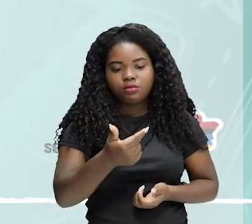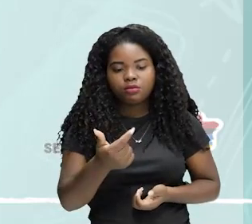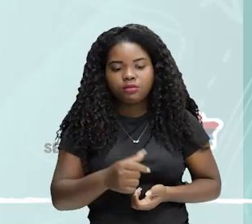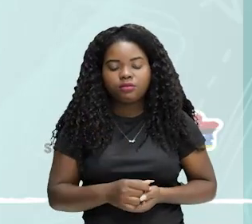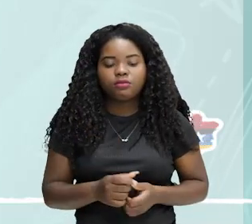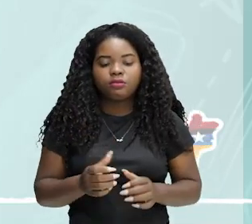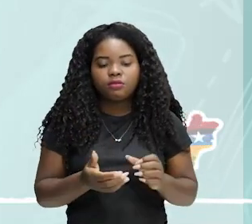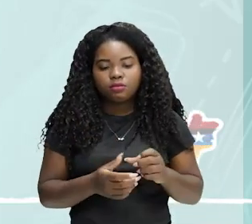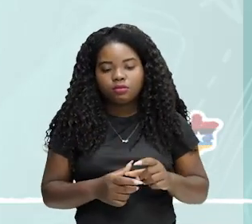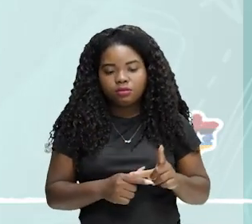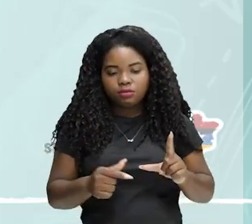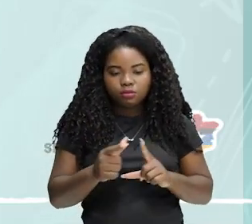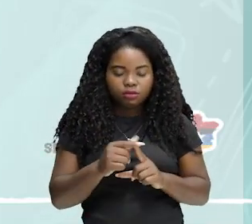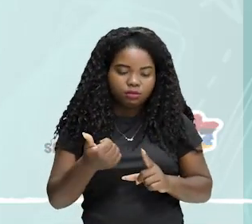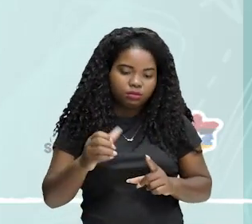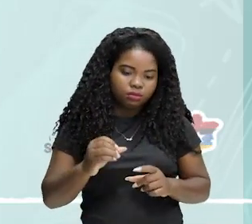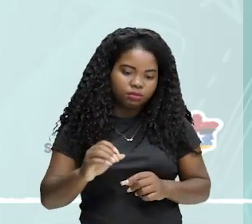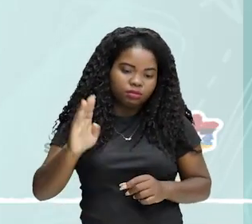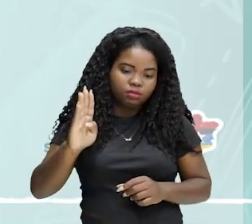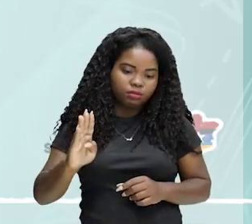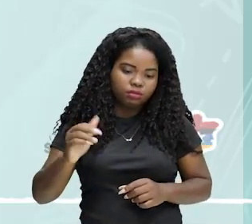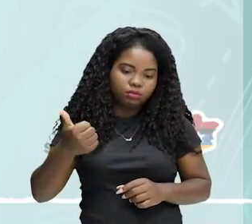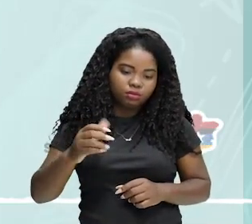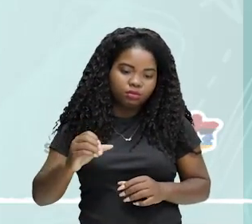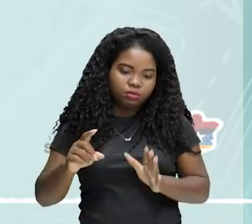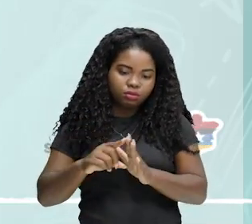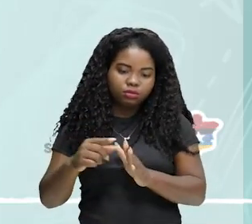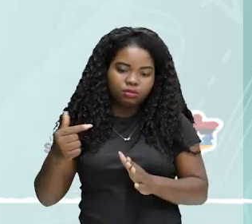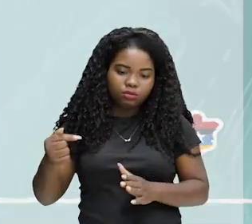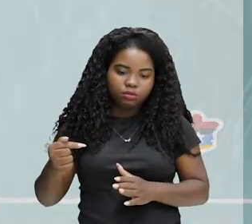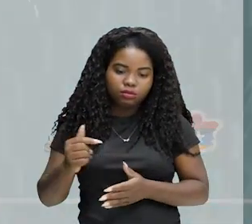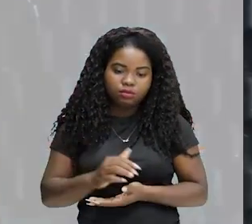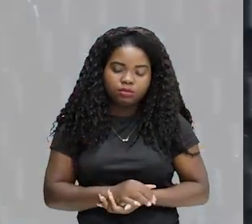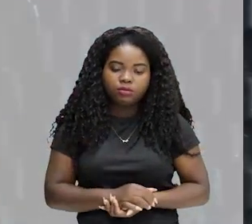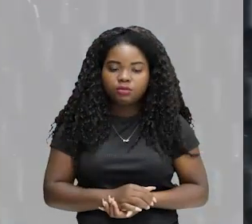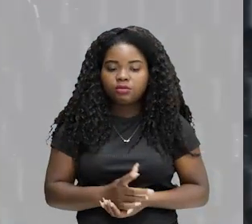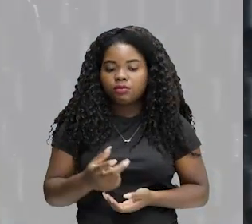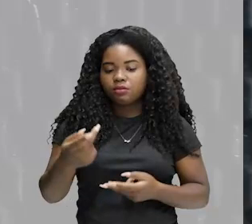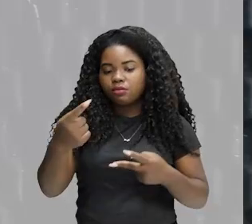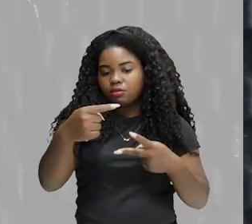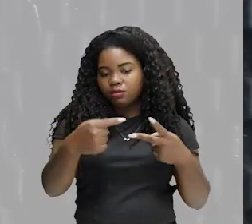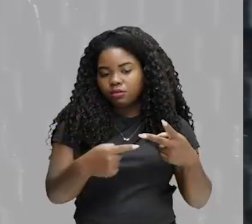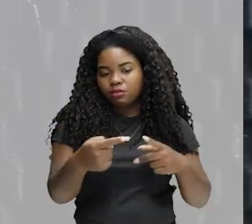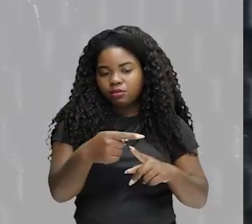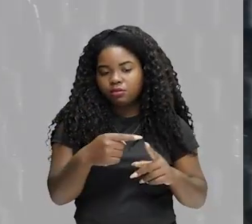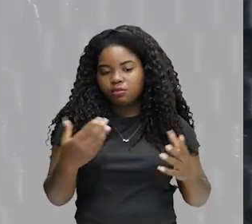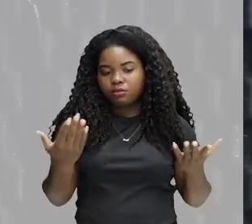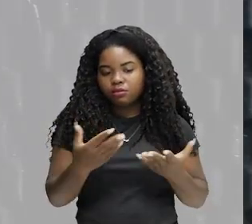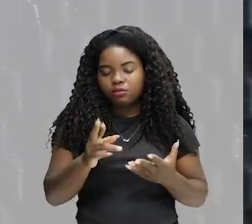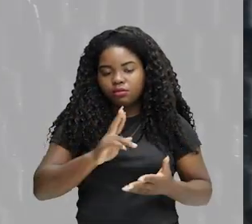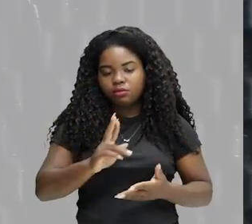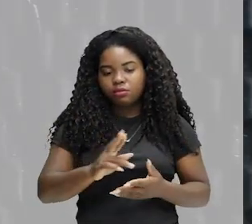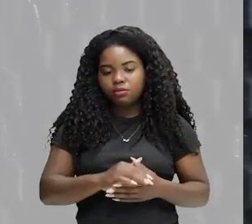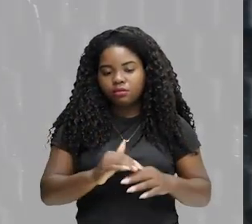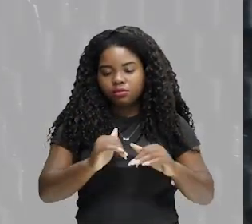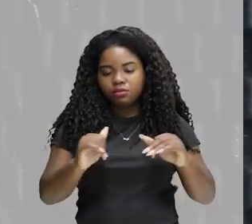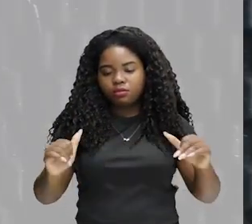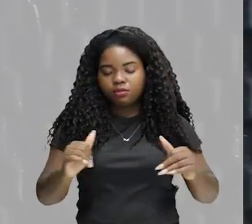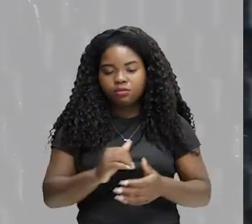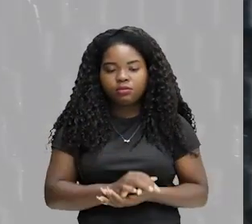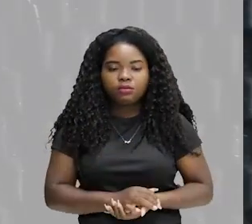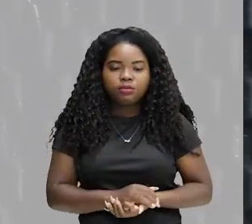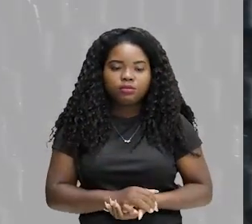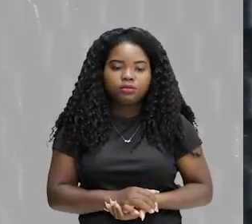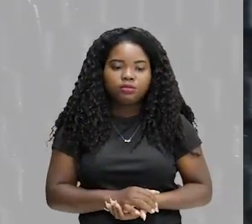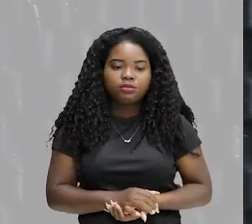elevado a menos 7 na base 10 menor do que 7,5. Como eu já tenho essas duas informações, agora eu vou resolver elas separadamente, tá